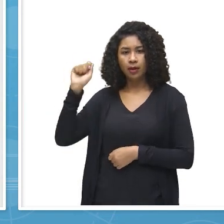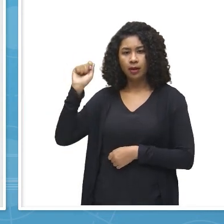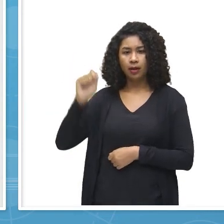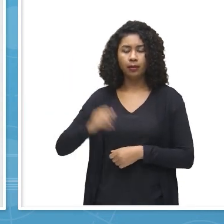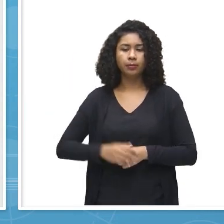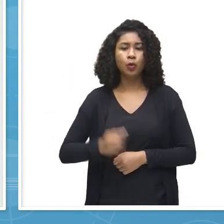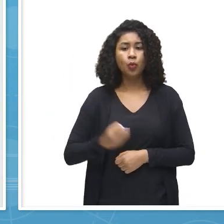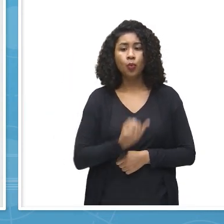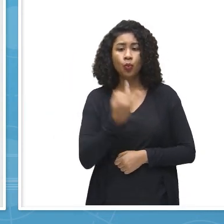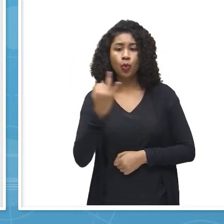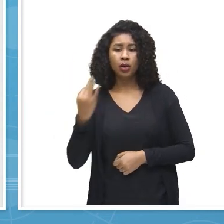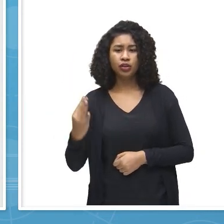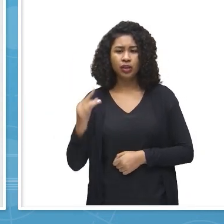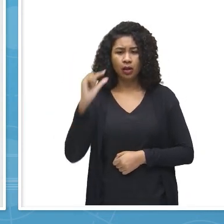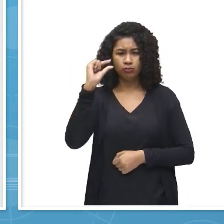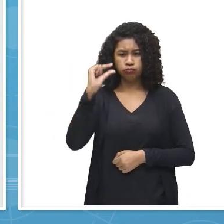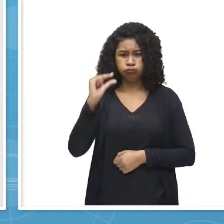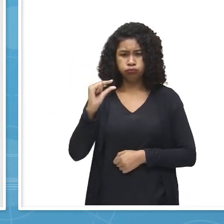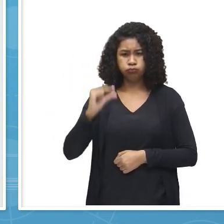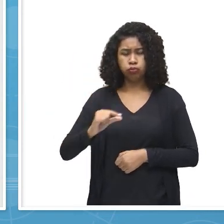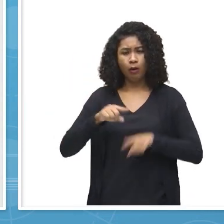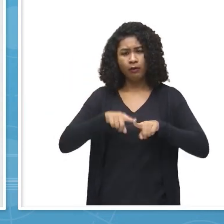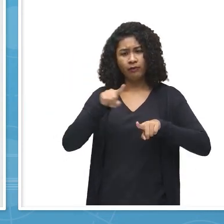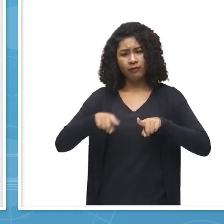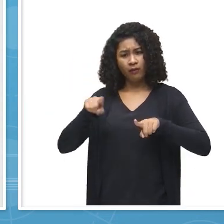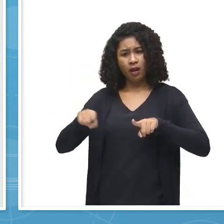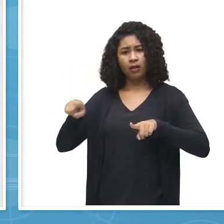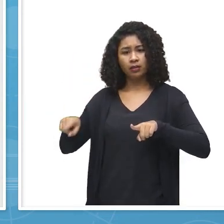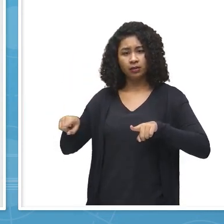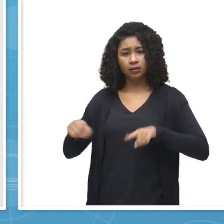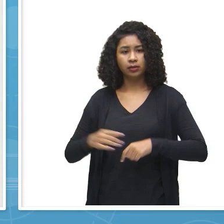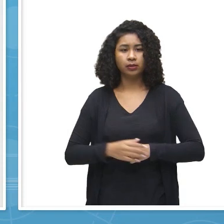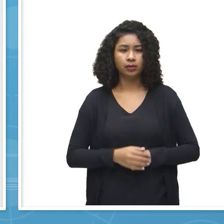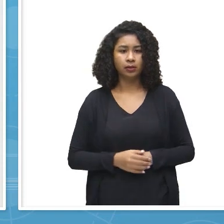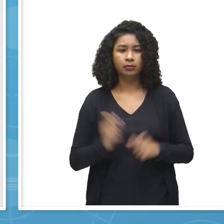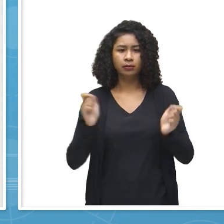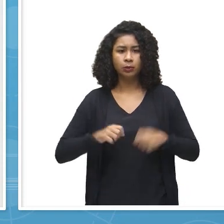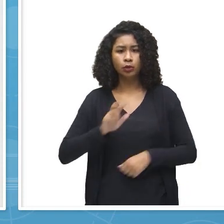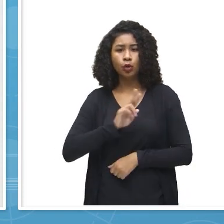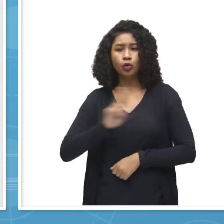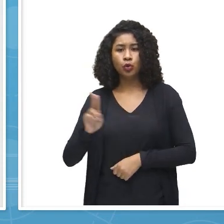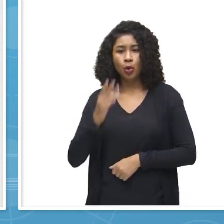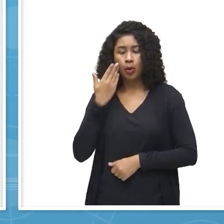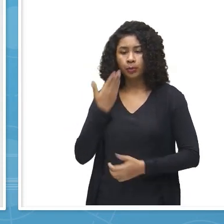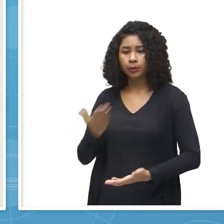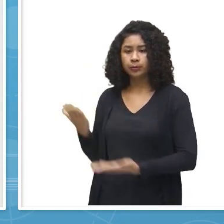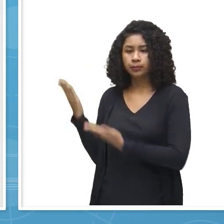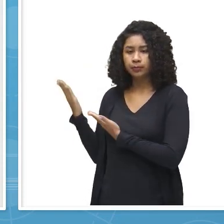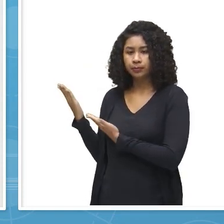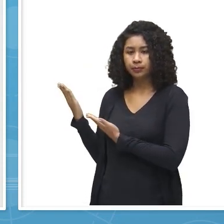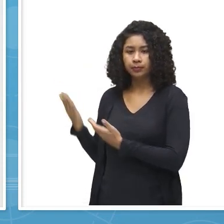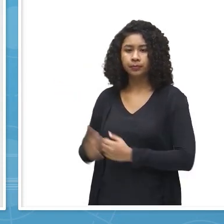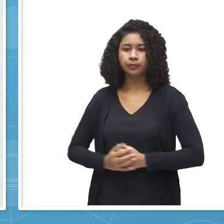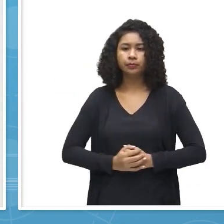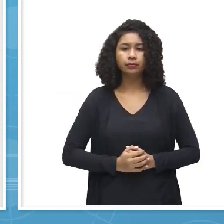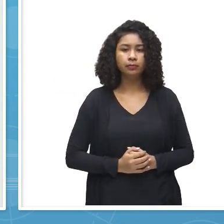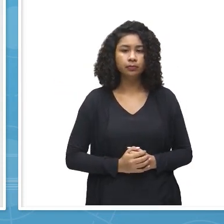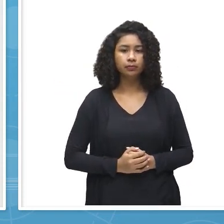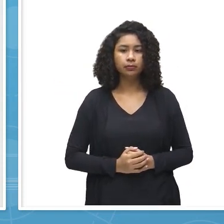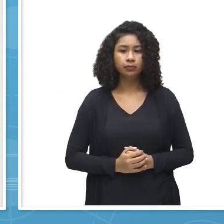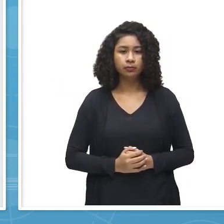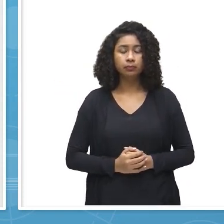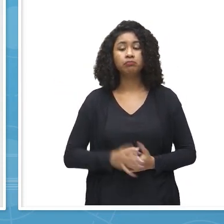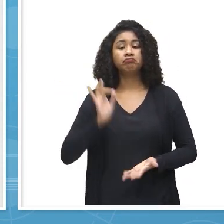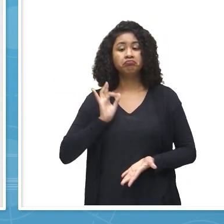de camadas de células pode variar. Simples, estratificado, pseudoestratificado e de transição. Isso